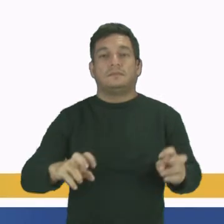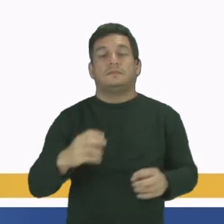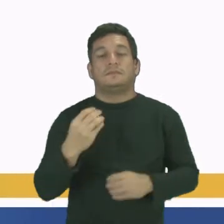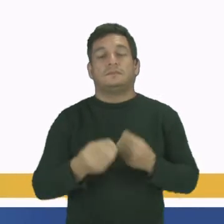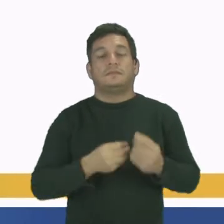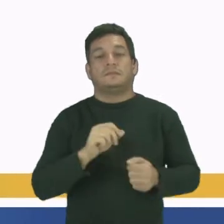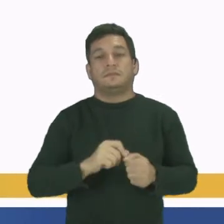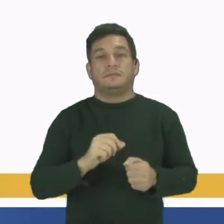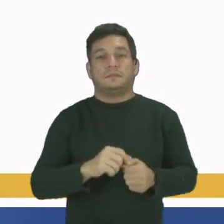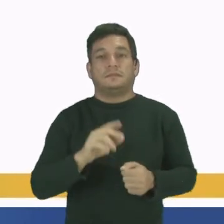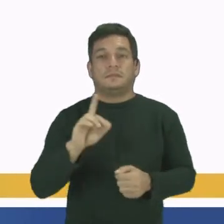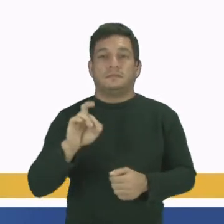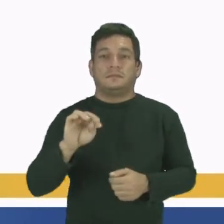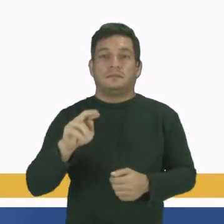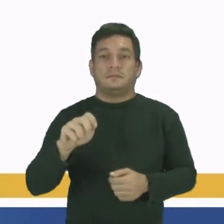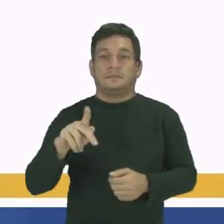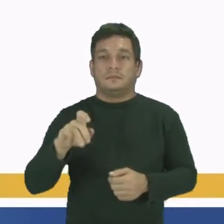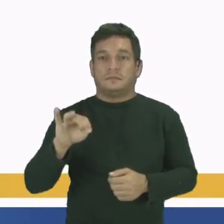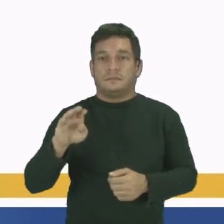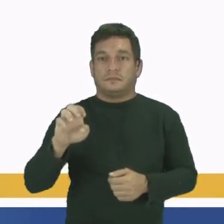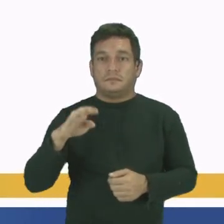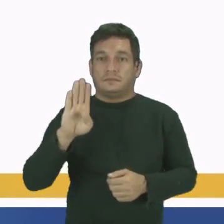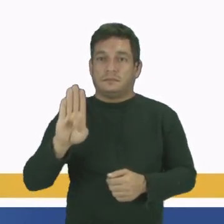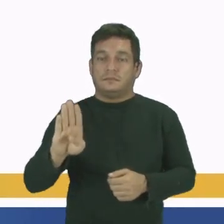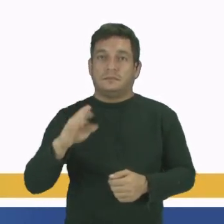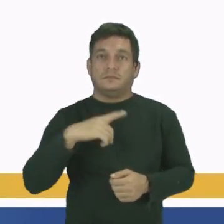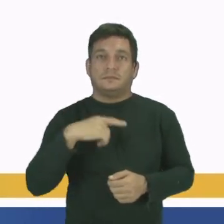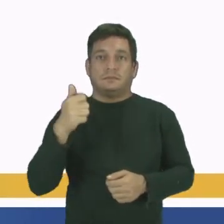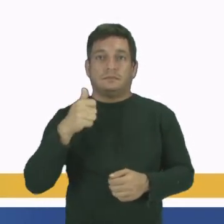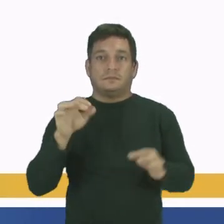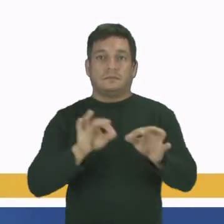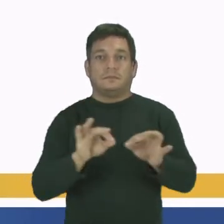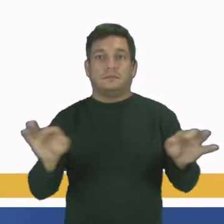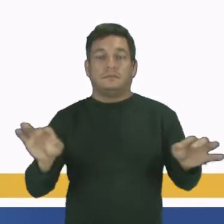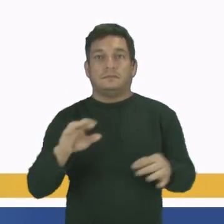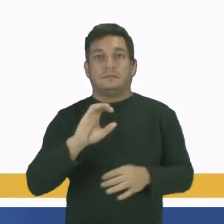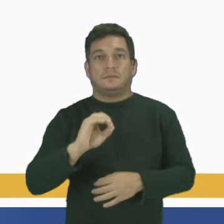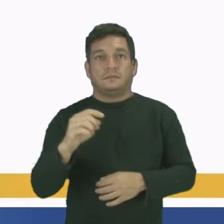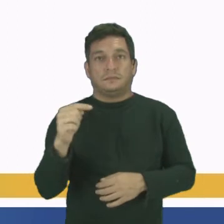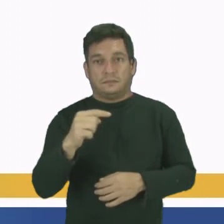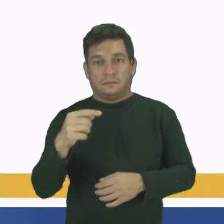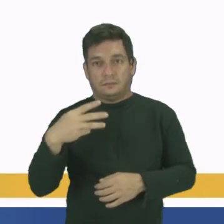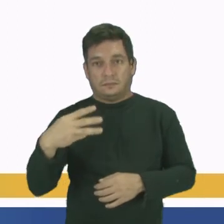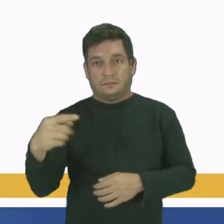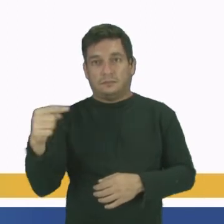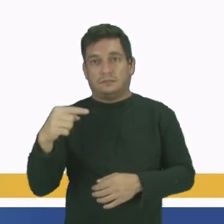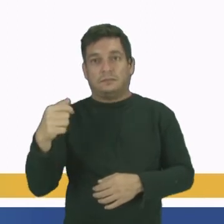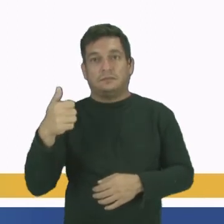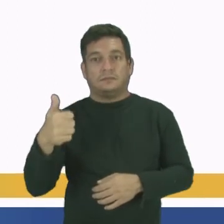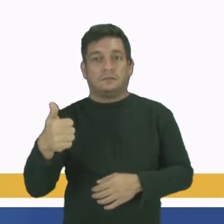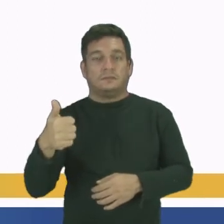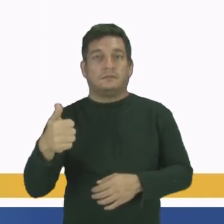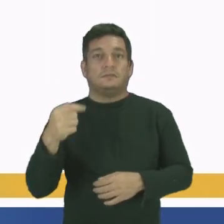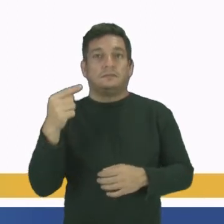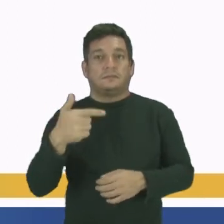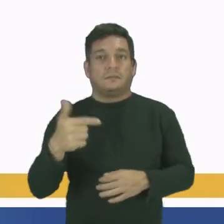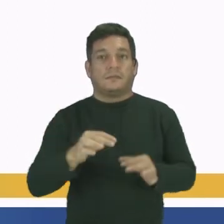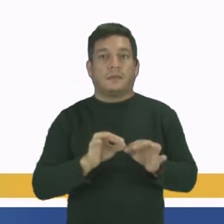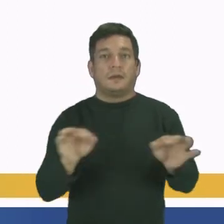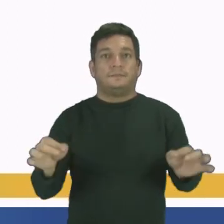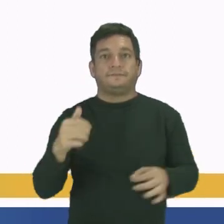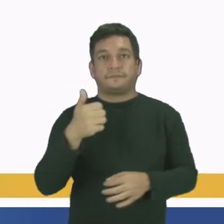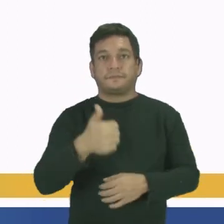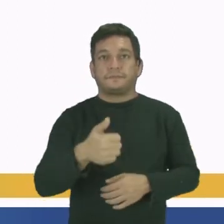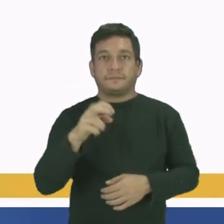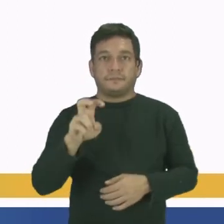o determinante de B. Nós temos na primeira linha o 0, o menos 3, o menos 1. Na segunda linha o